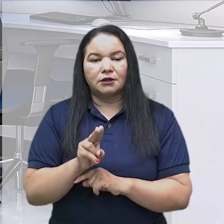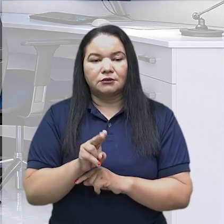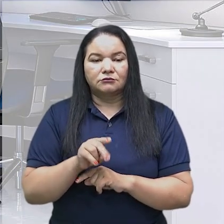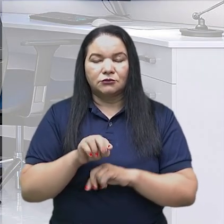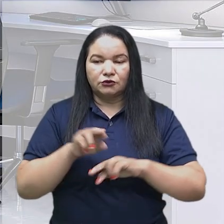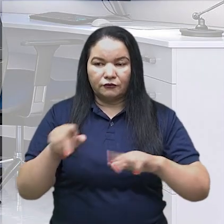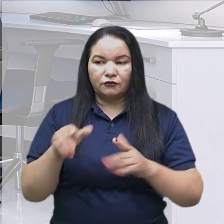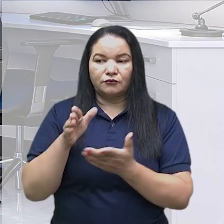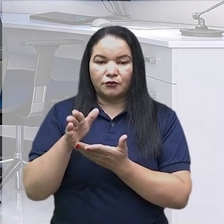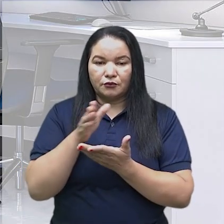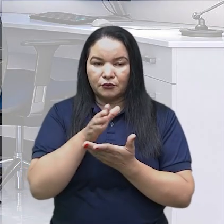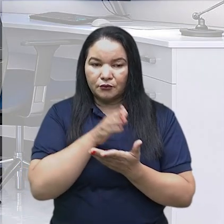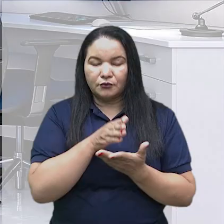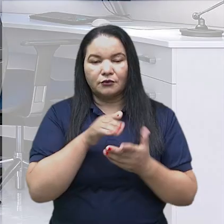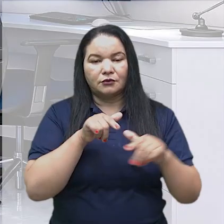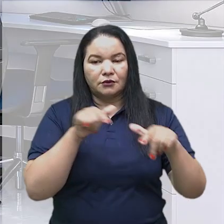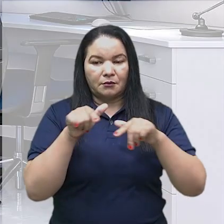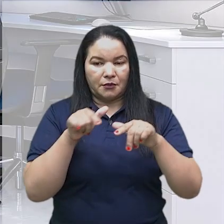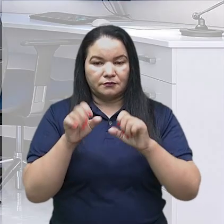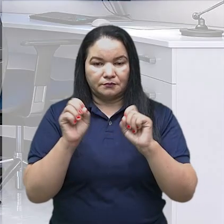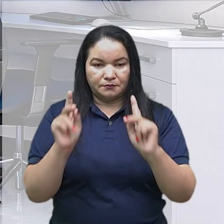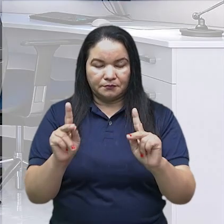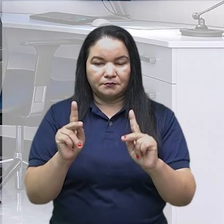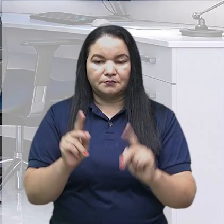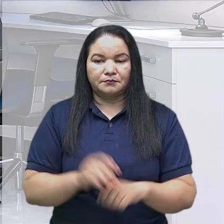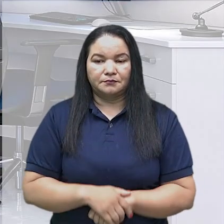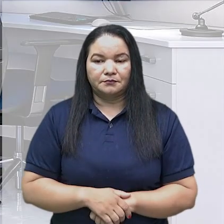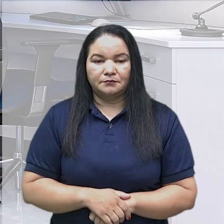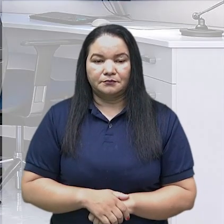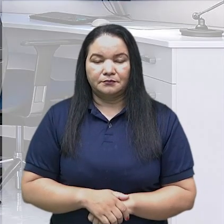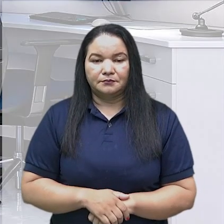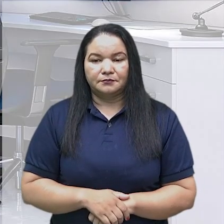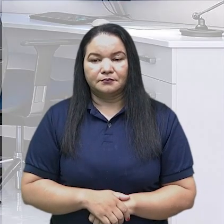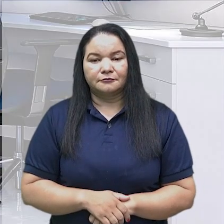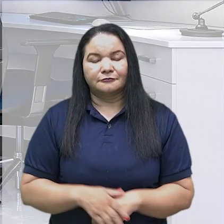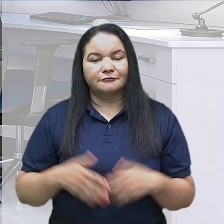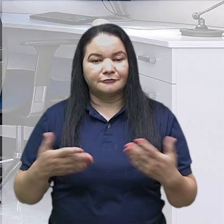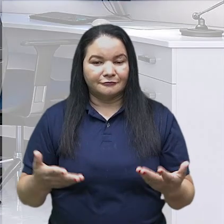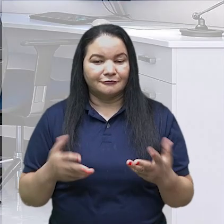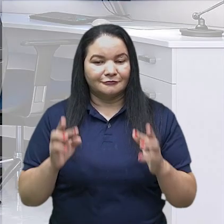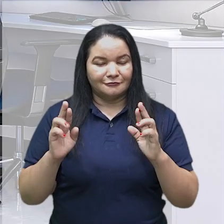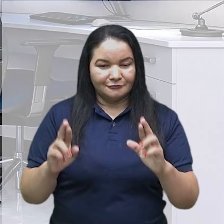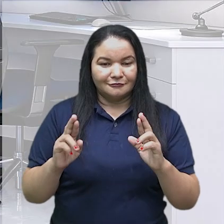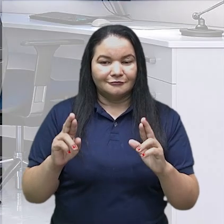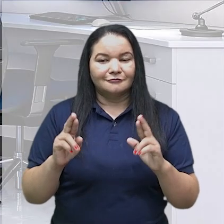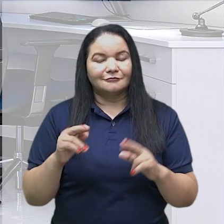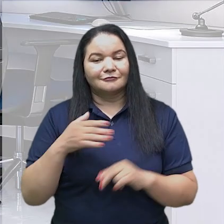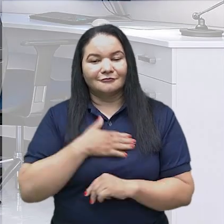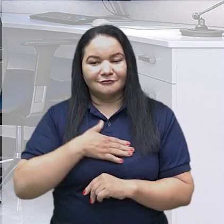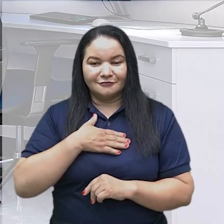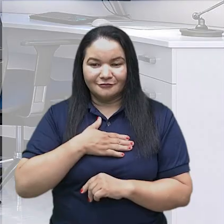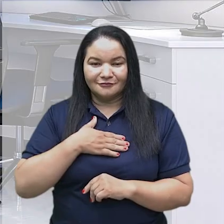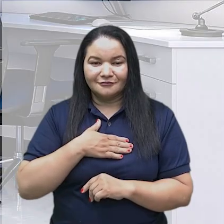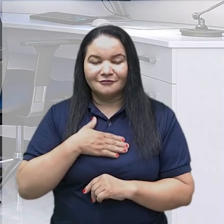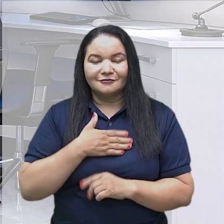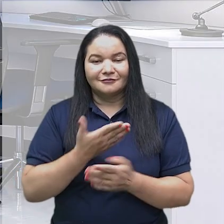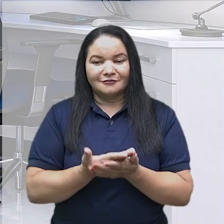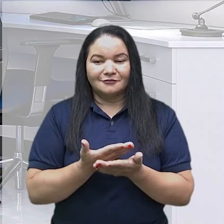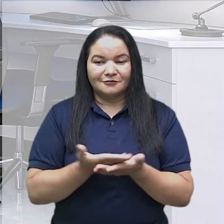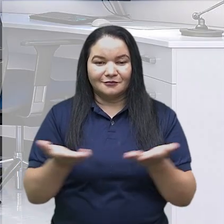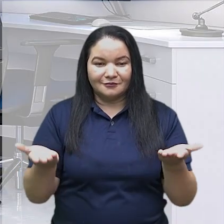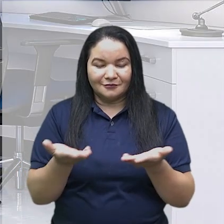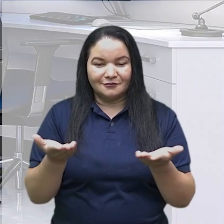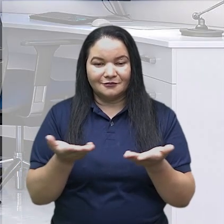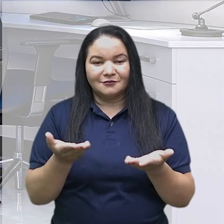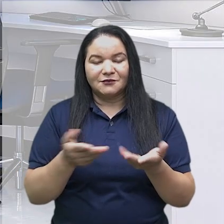vários ramos, né, do trabalho, principalmente, tá bom? E é isso, gente. Espero que vocês tenham aí gostado da aula de